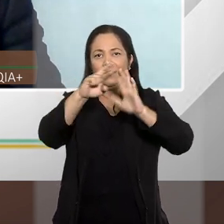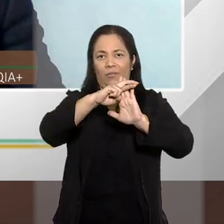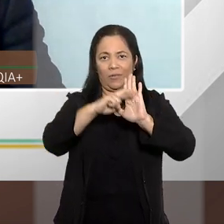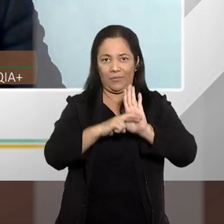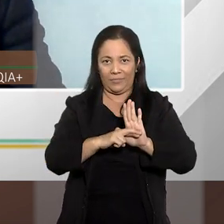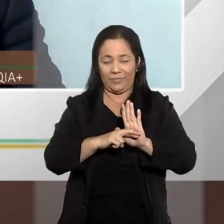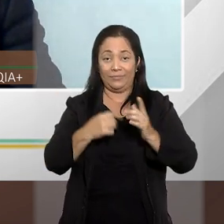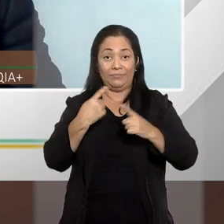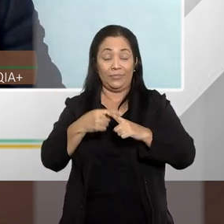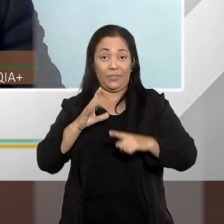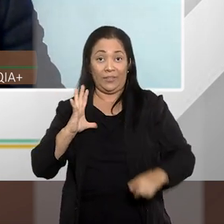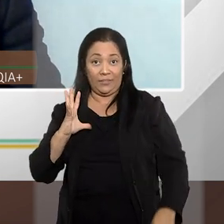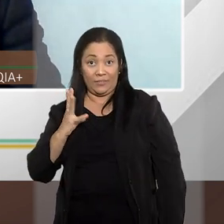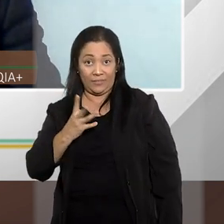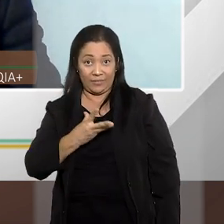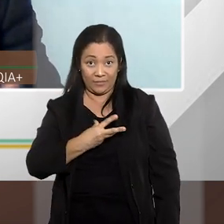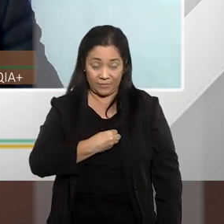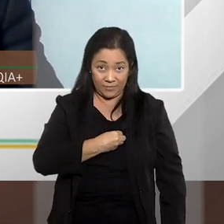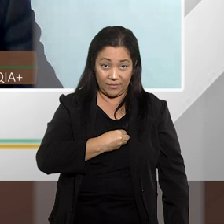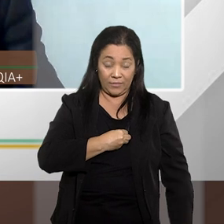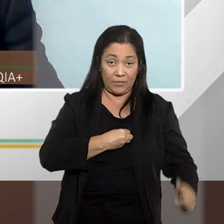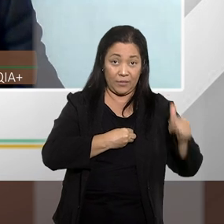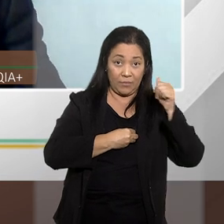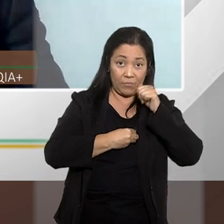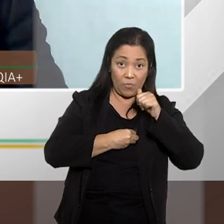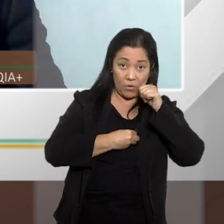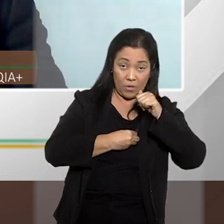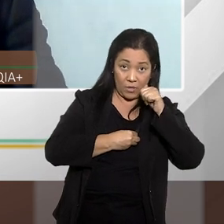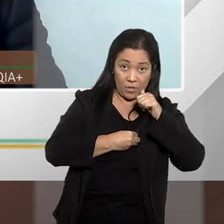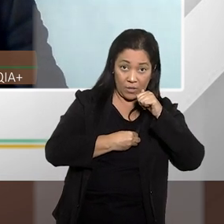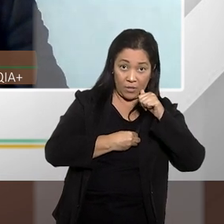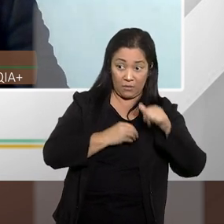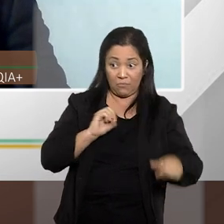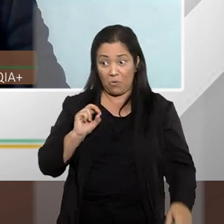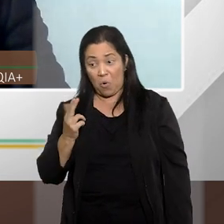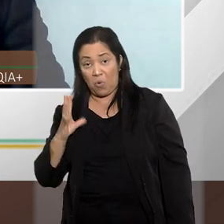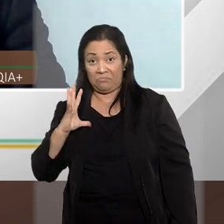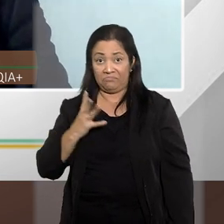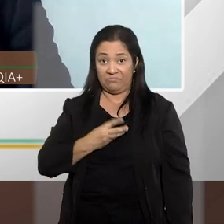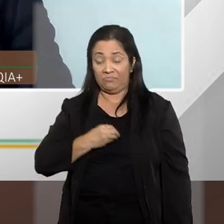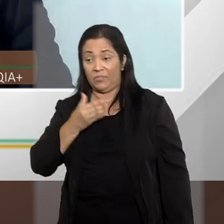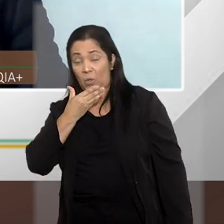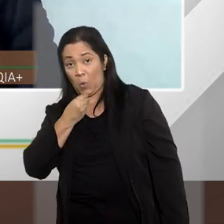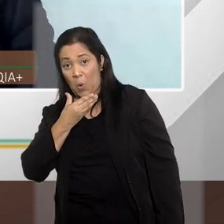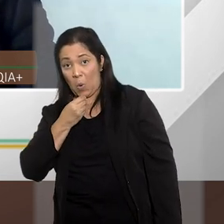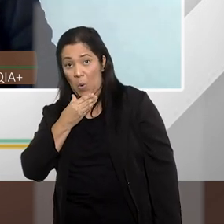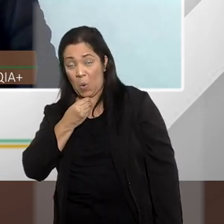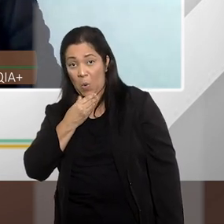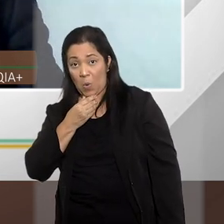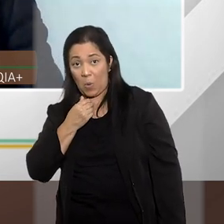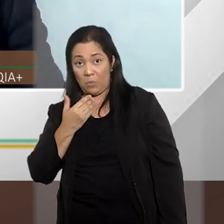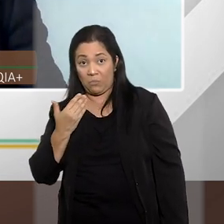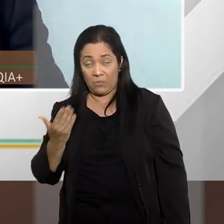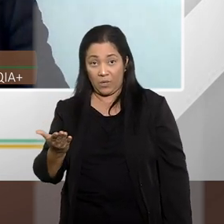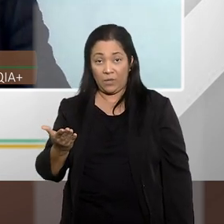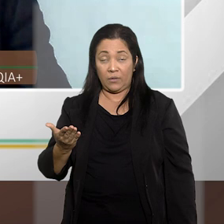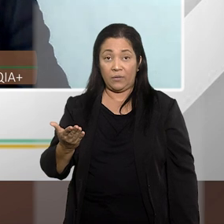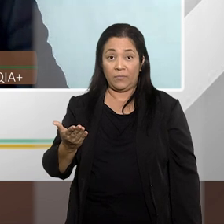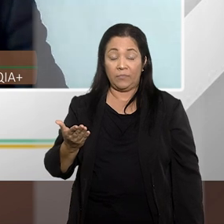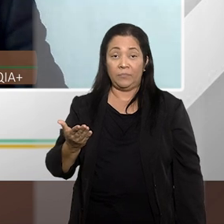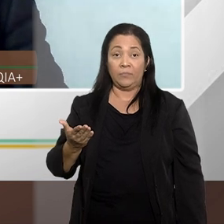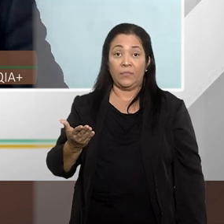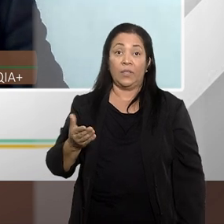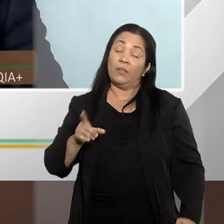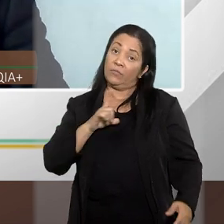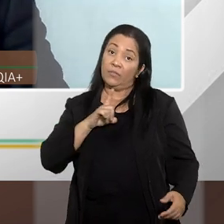vai se refletir tanto de forma de uma transgeneridade feminina, como de forma de uma transgeneridade masculina. Nós vamos, então, ter pessoas trans